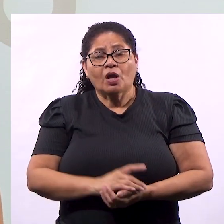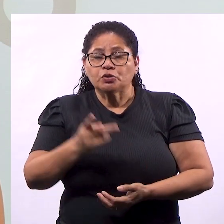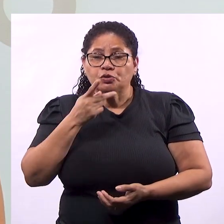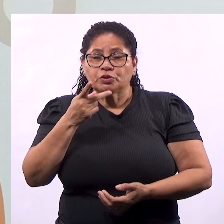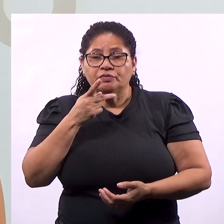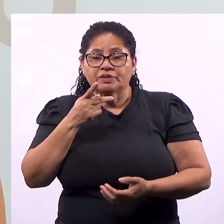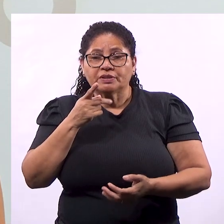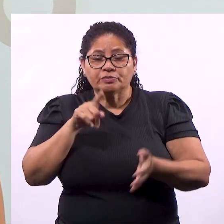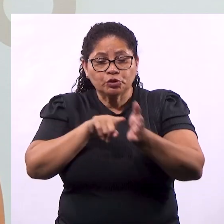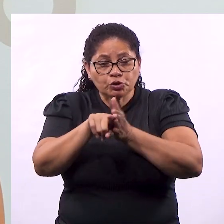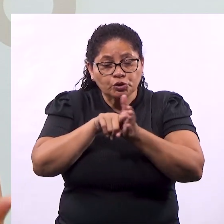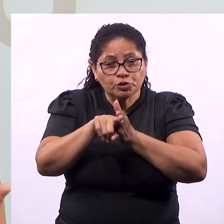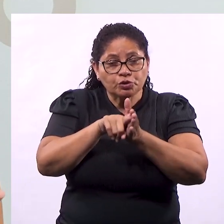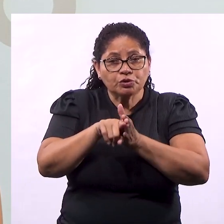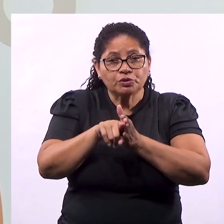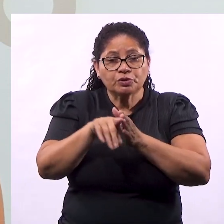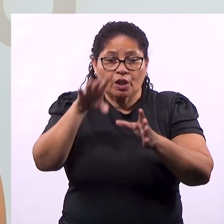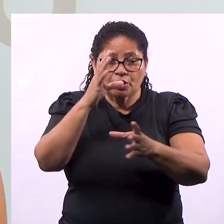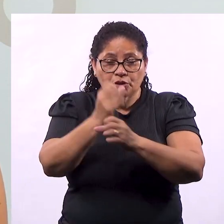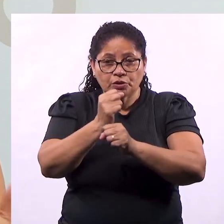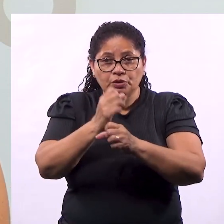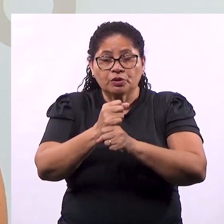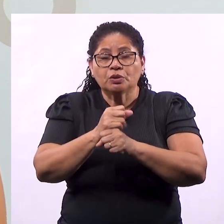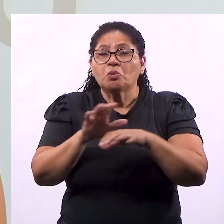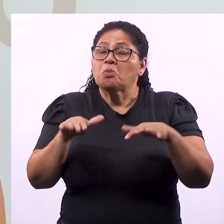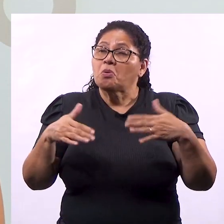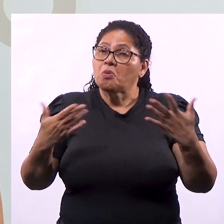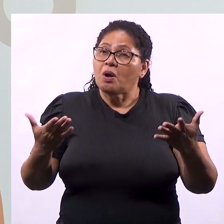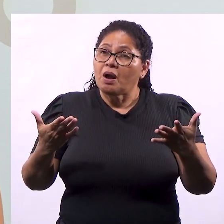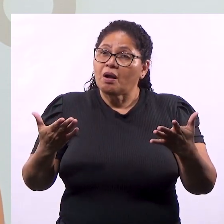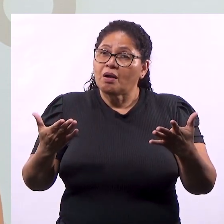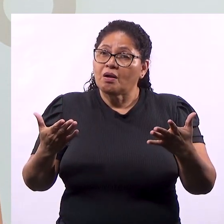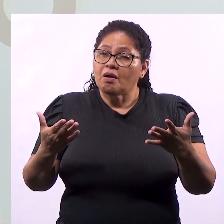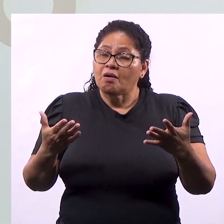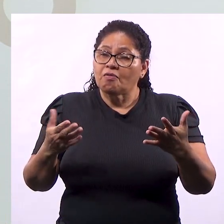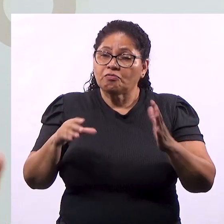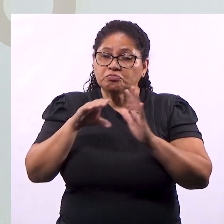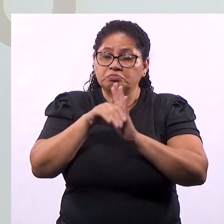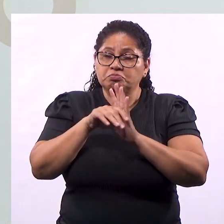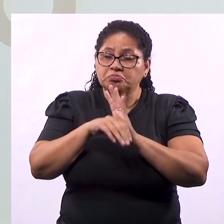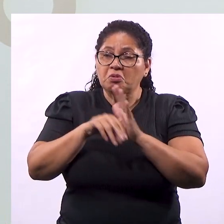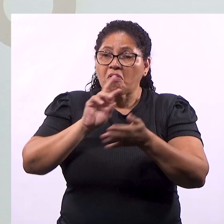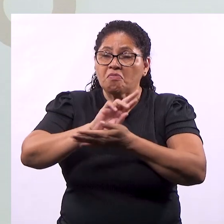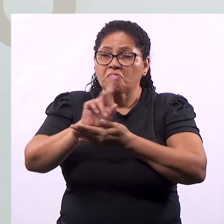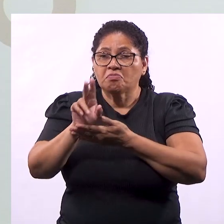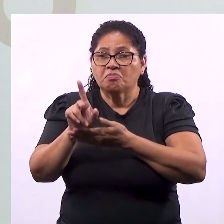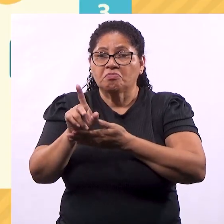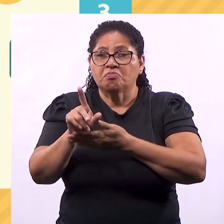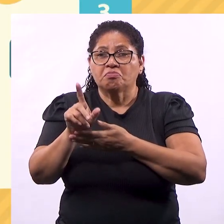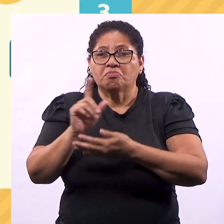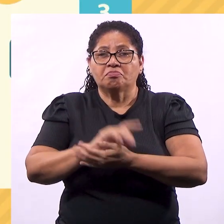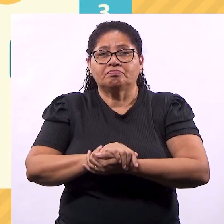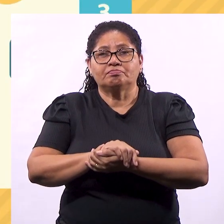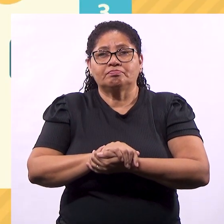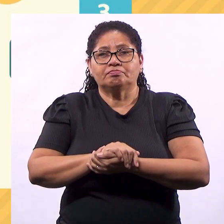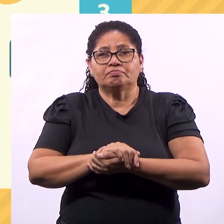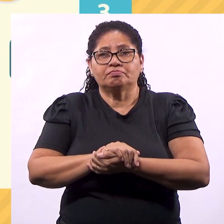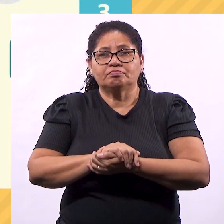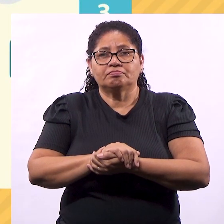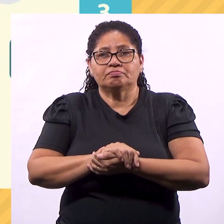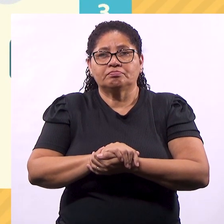já falamos da diagnóstica já falamos da somativa falta qual dentre vários conceitos evidentemente falta